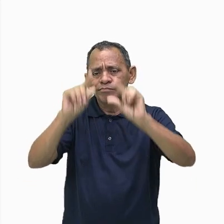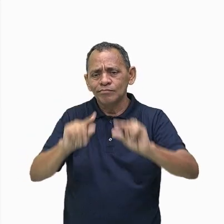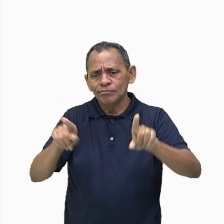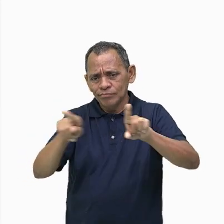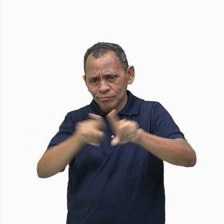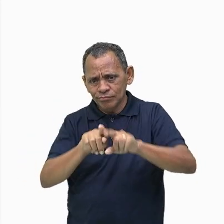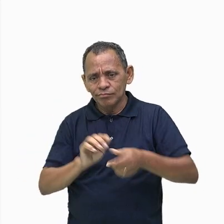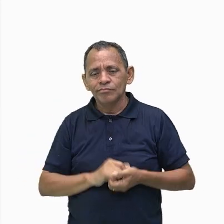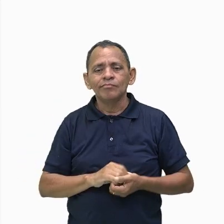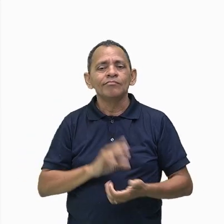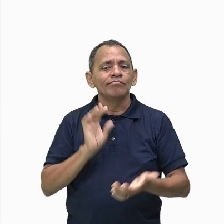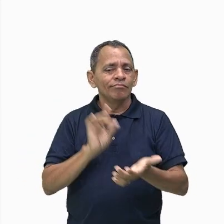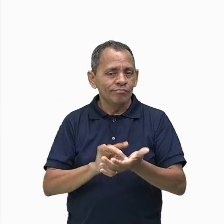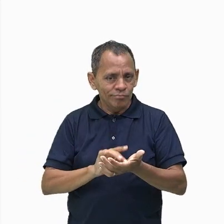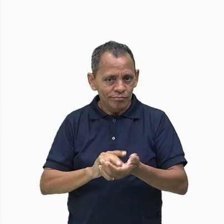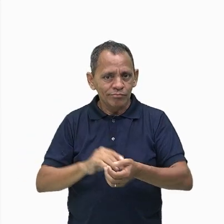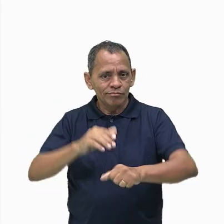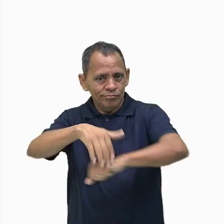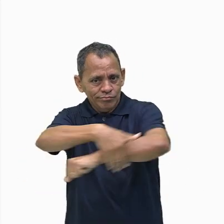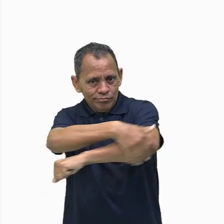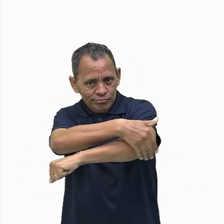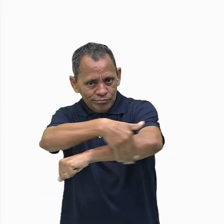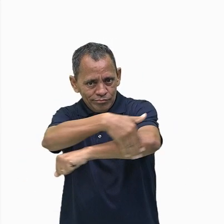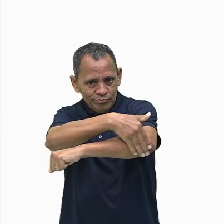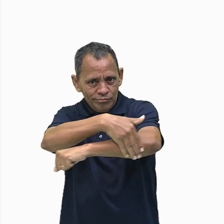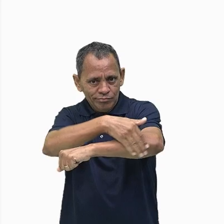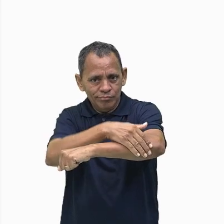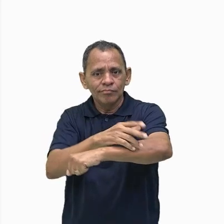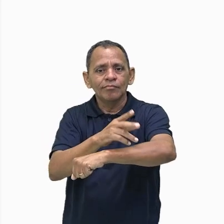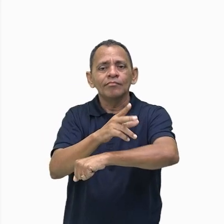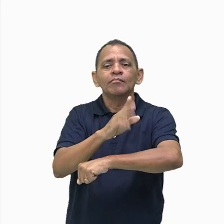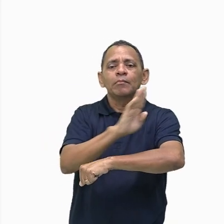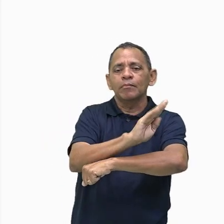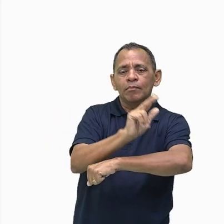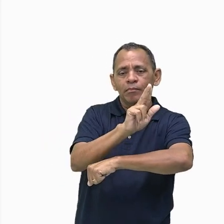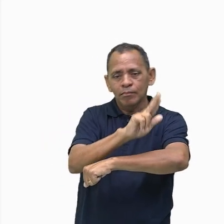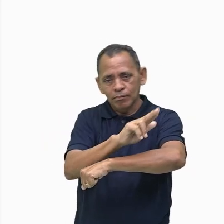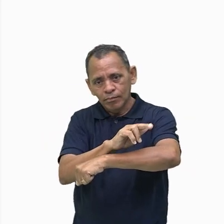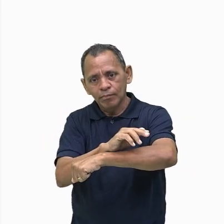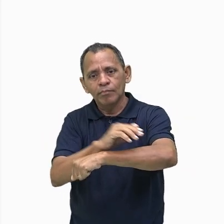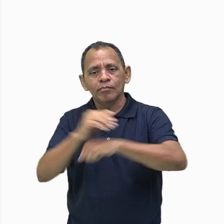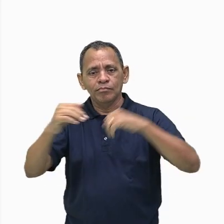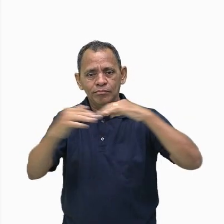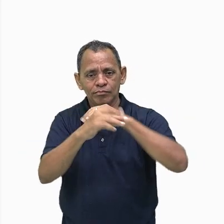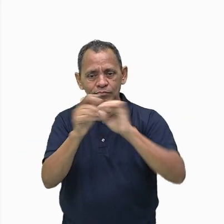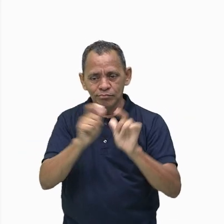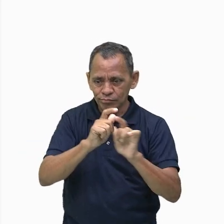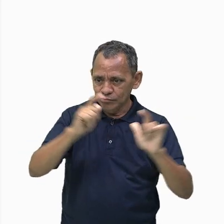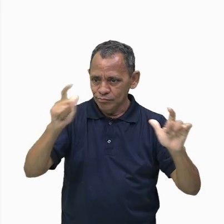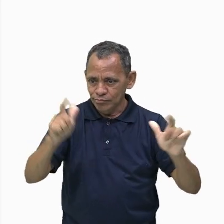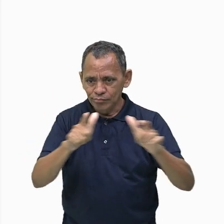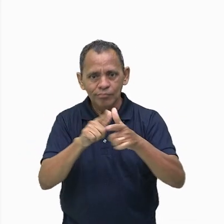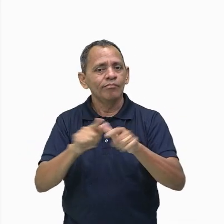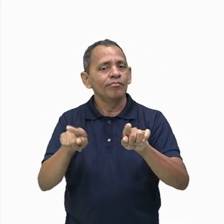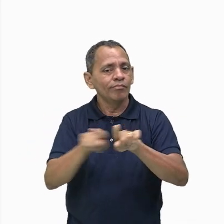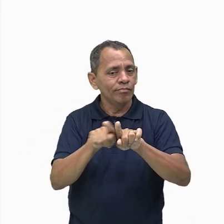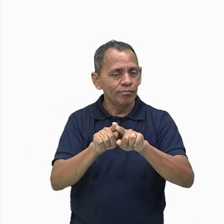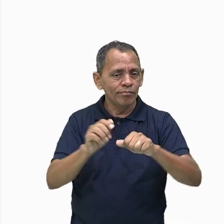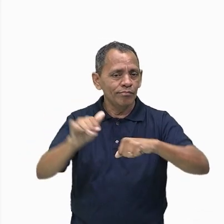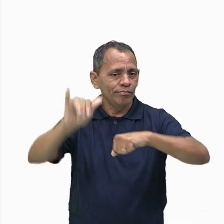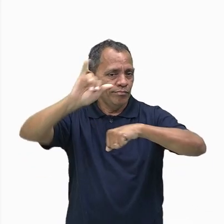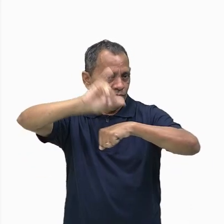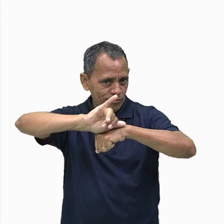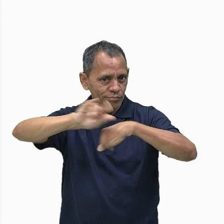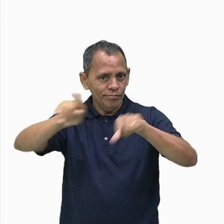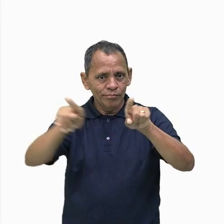estrada principal, a rodovia, ela vem normalmente ali de uma cidade maior, da capital, do estado, né? Então,